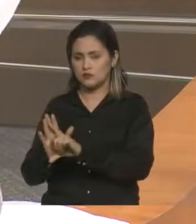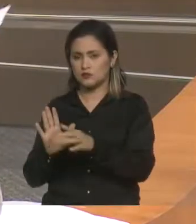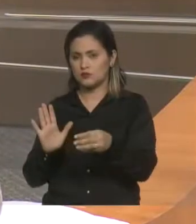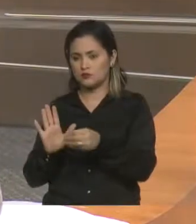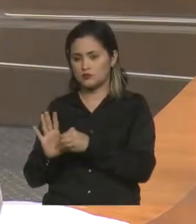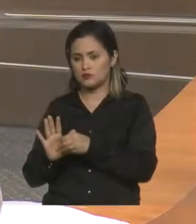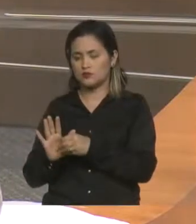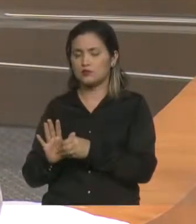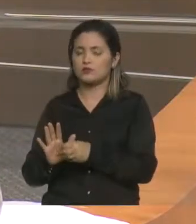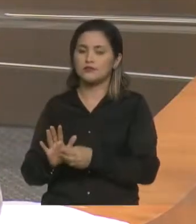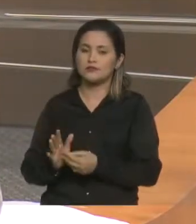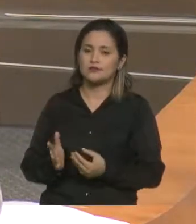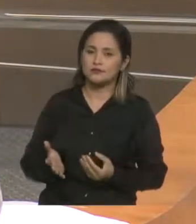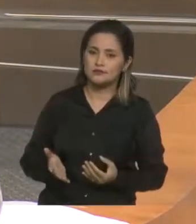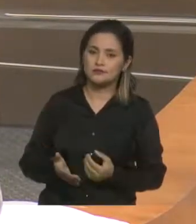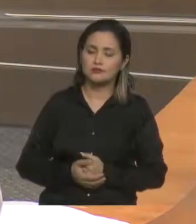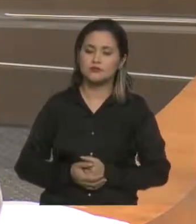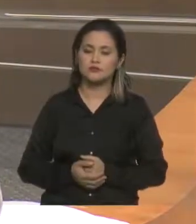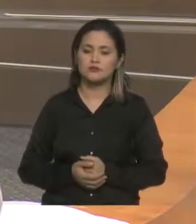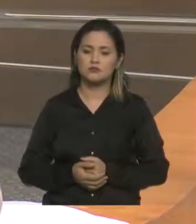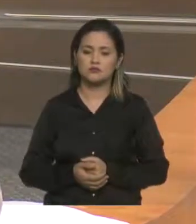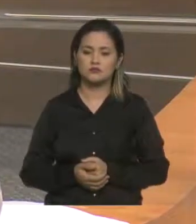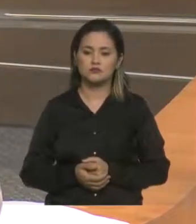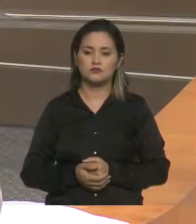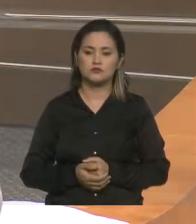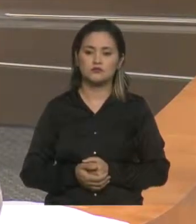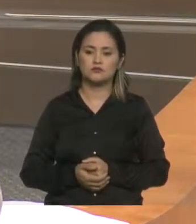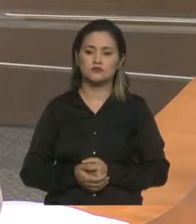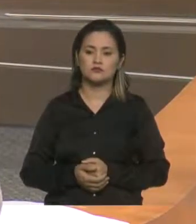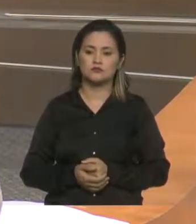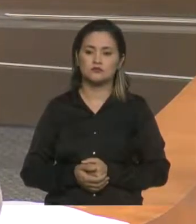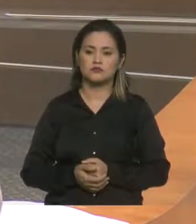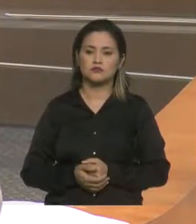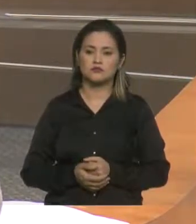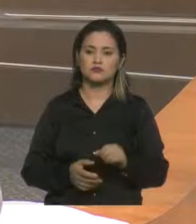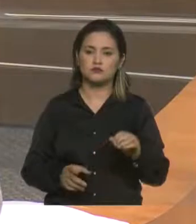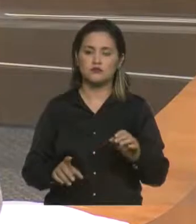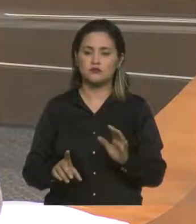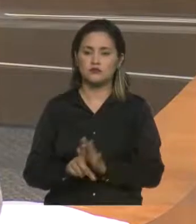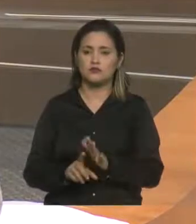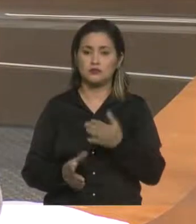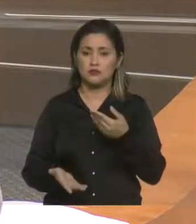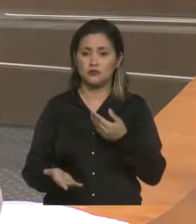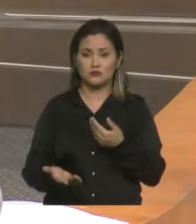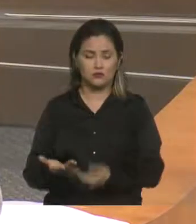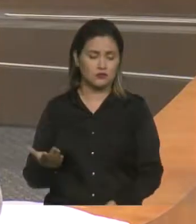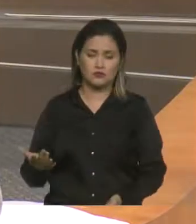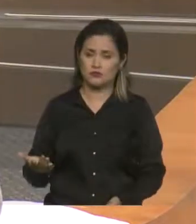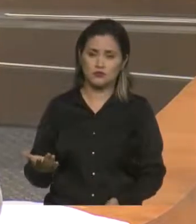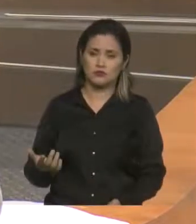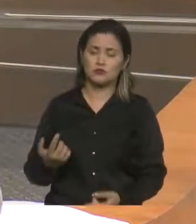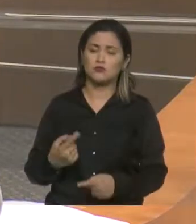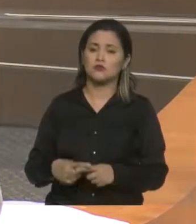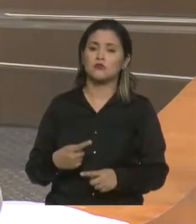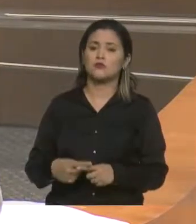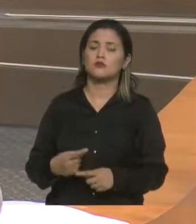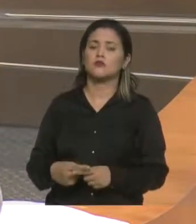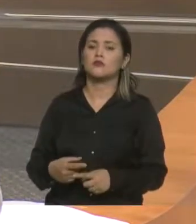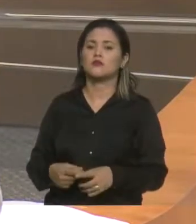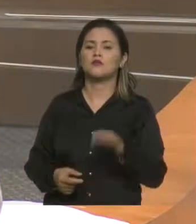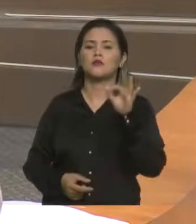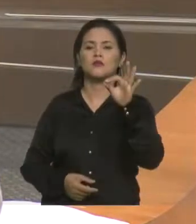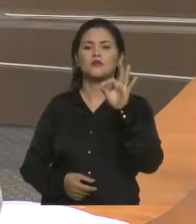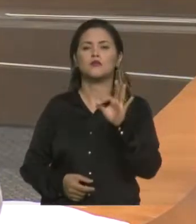não sabe. Então, isso aqui já perde, a lei já se perde bem aqui, porque ela está estabelecendo um percentual que é abaixo